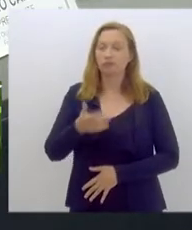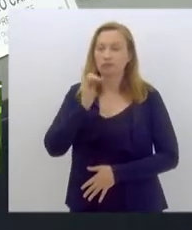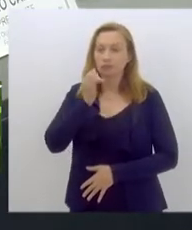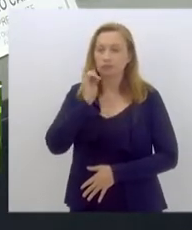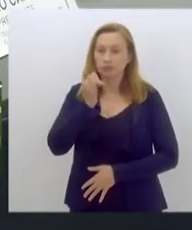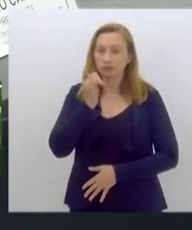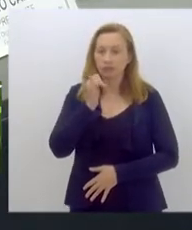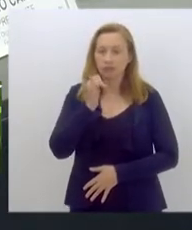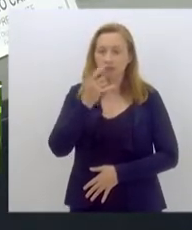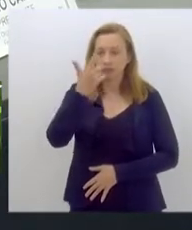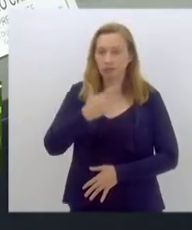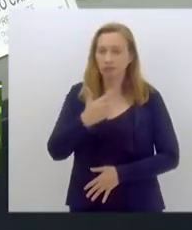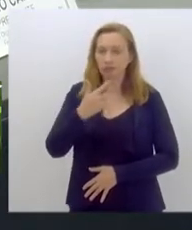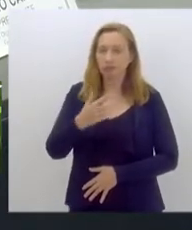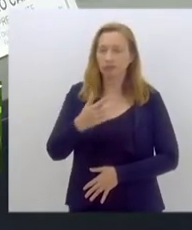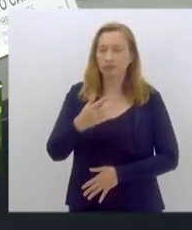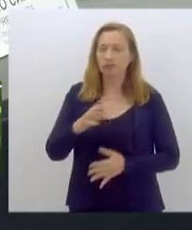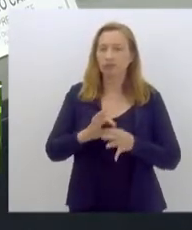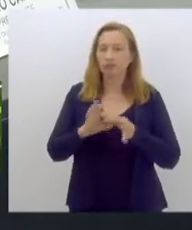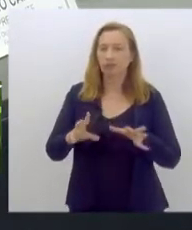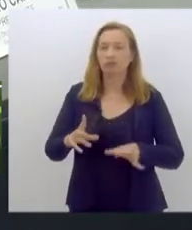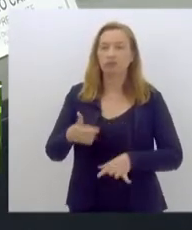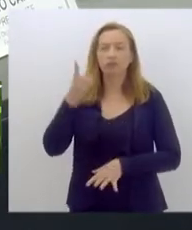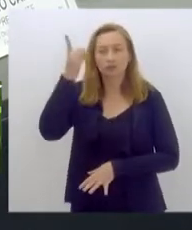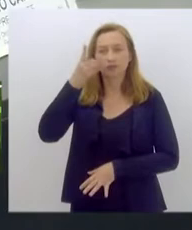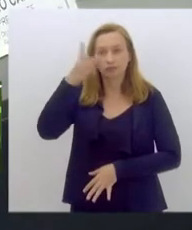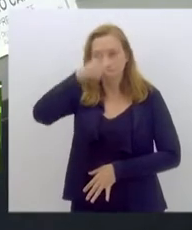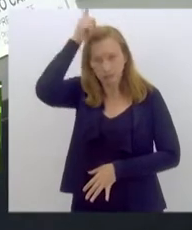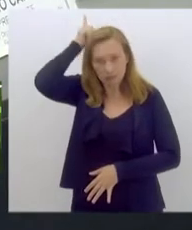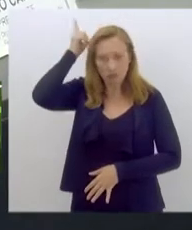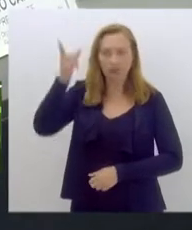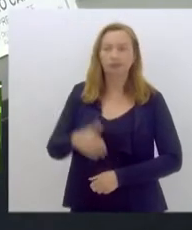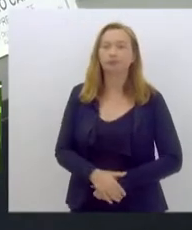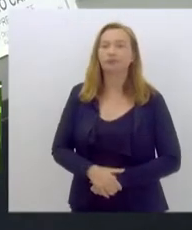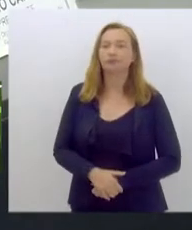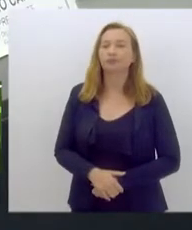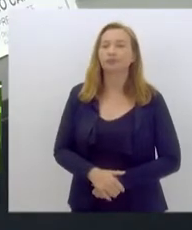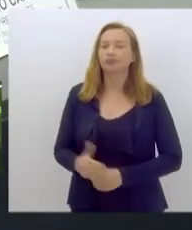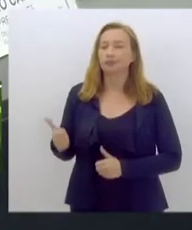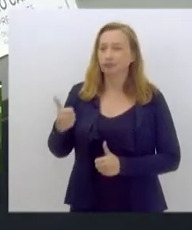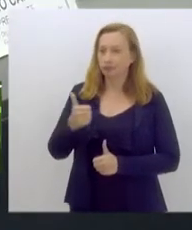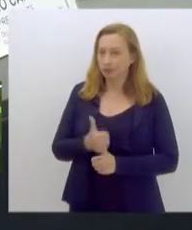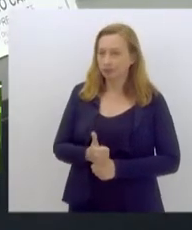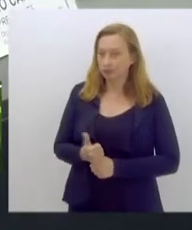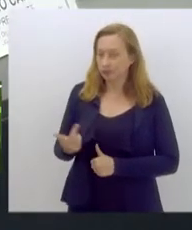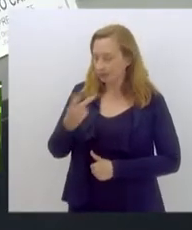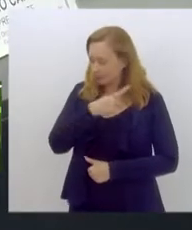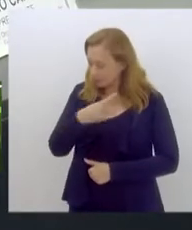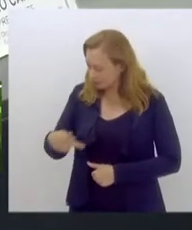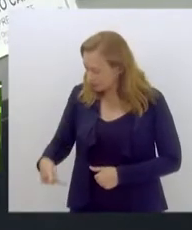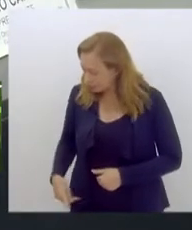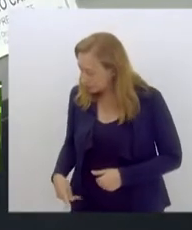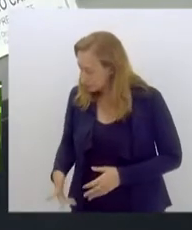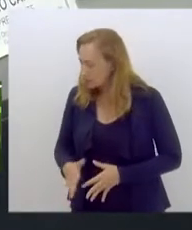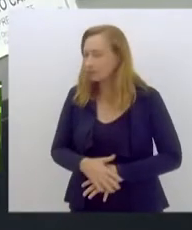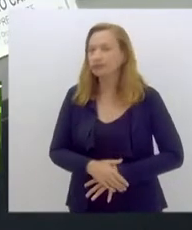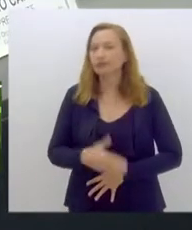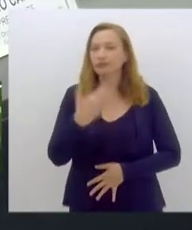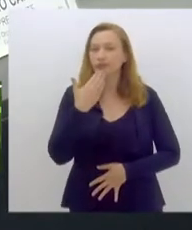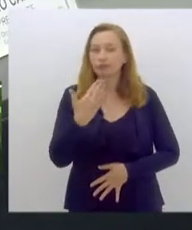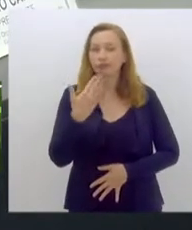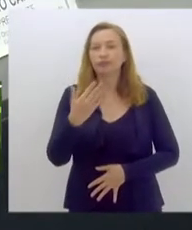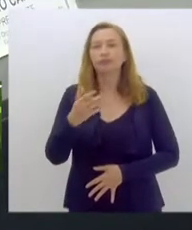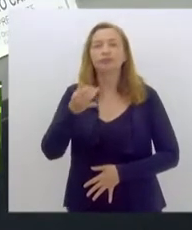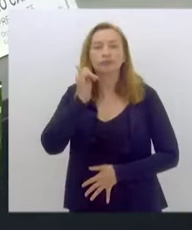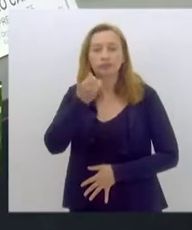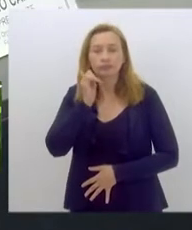Como sou relator, passo a palavra para o deputado Luiz Paulo. Assumindo a presidência, solicito, senhor